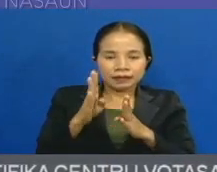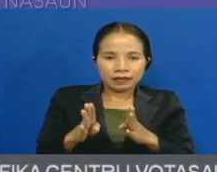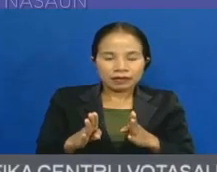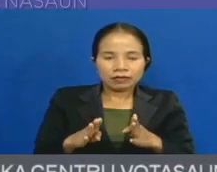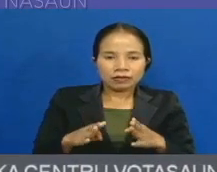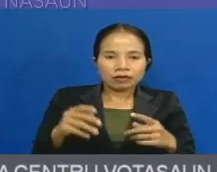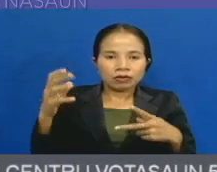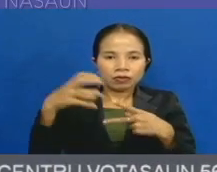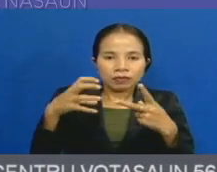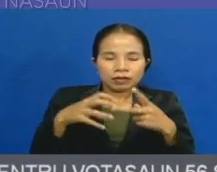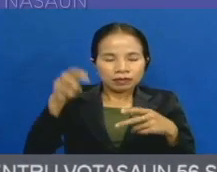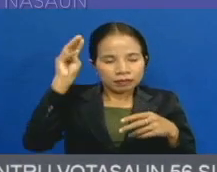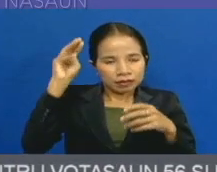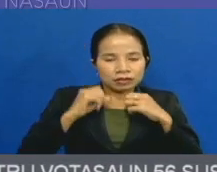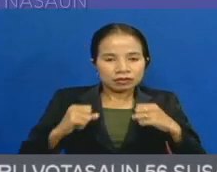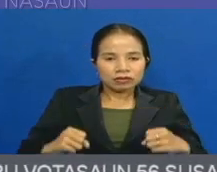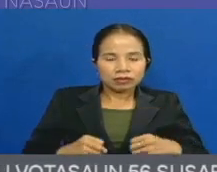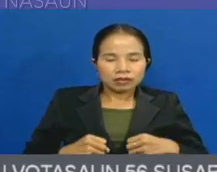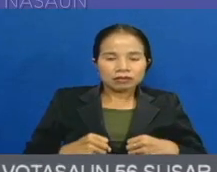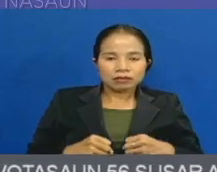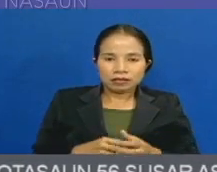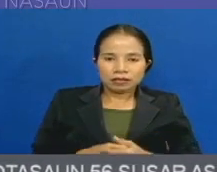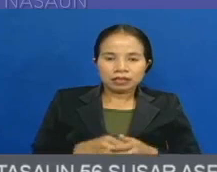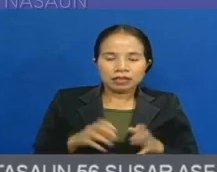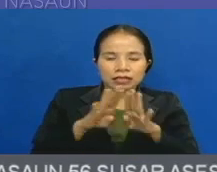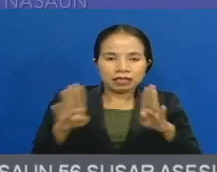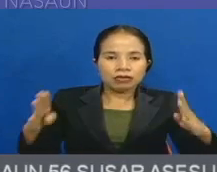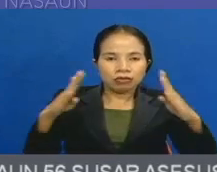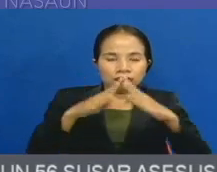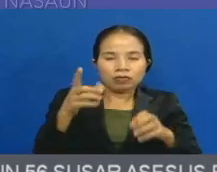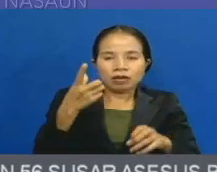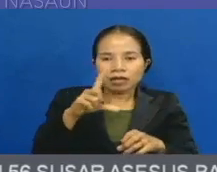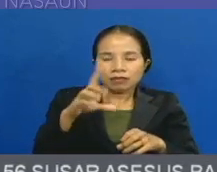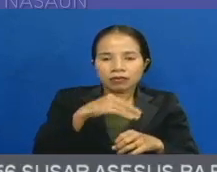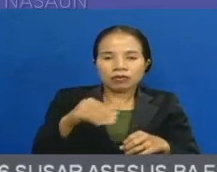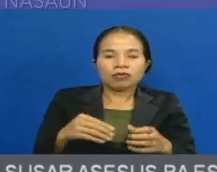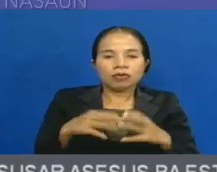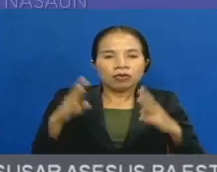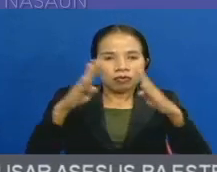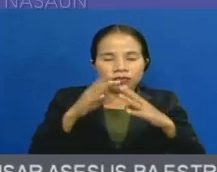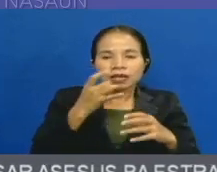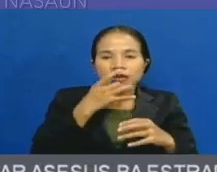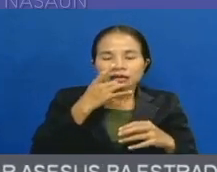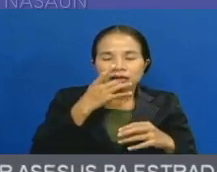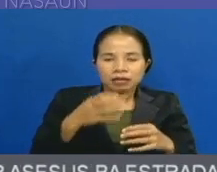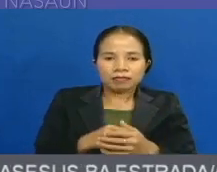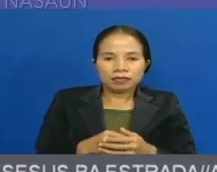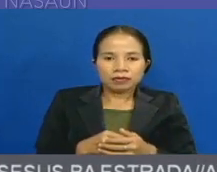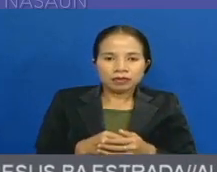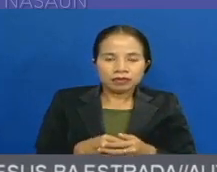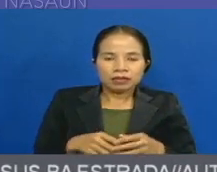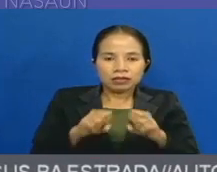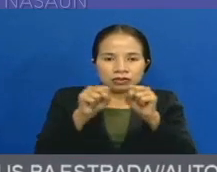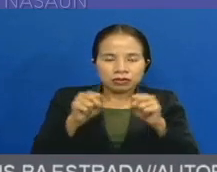Diretor-Geral Cooperativa Ministério de Saúde, Marcelo Amaral, inaugura um laboratório no Uma Eletricidade e reentrenamento